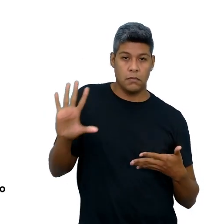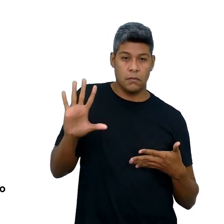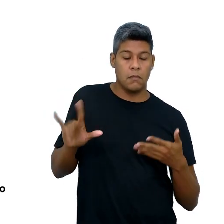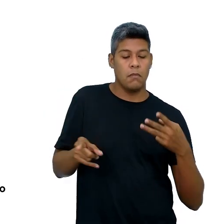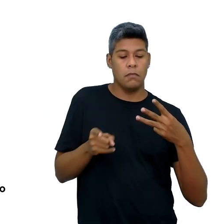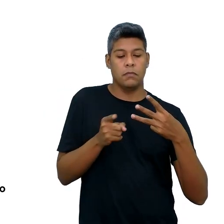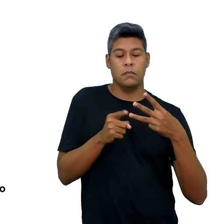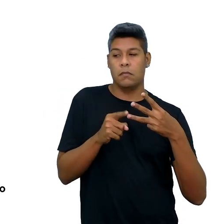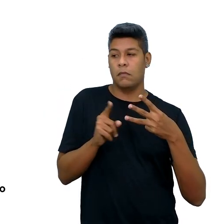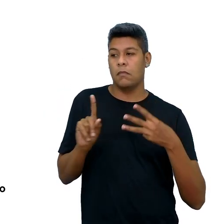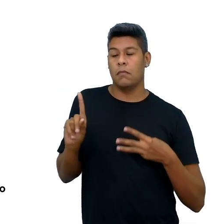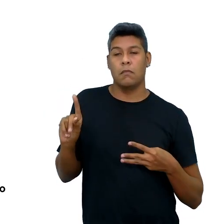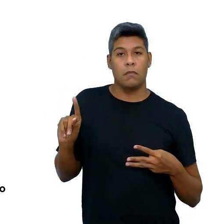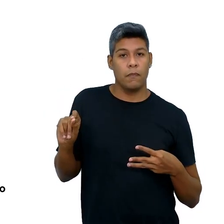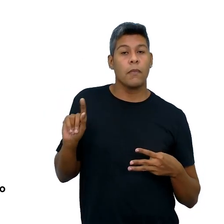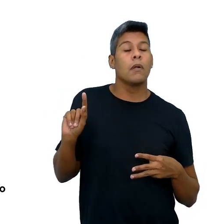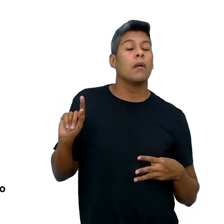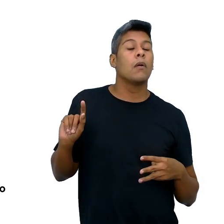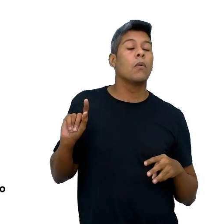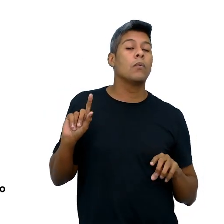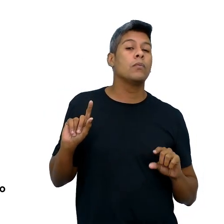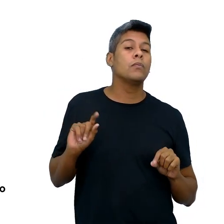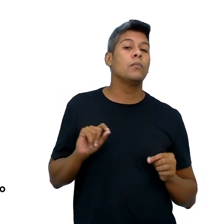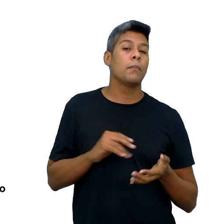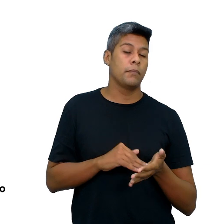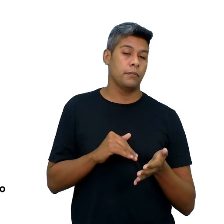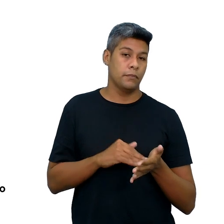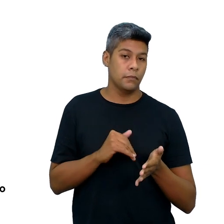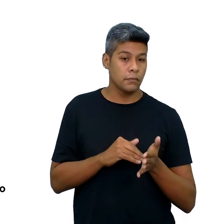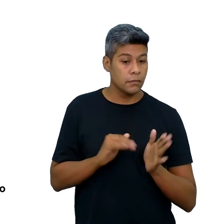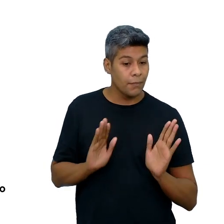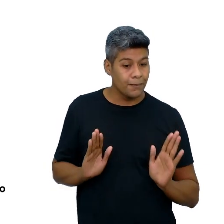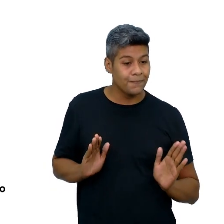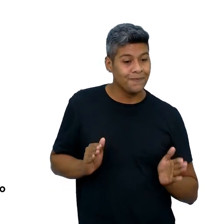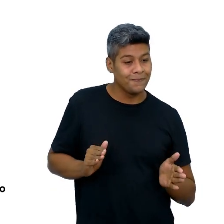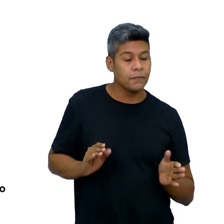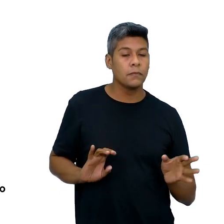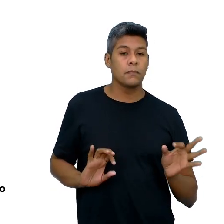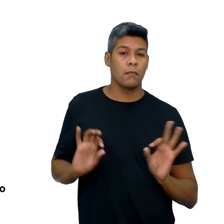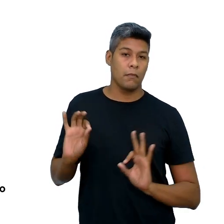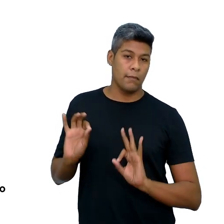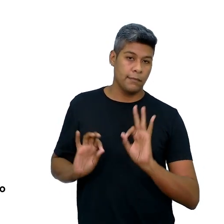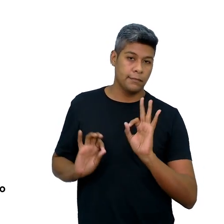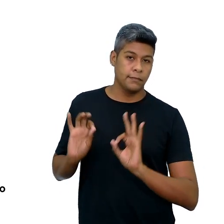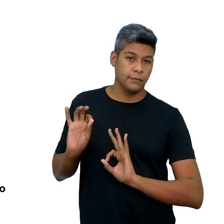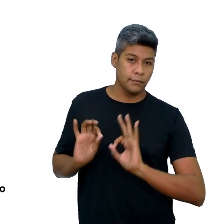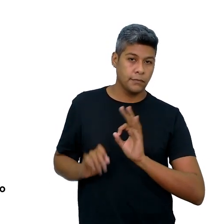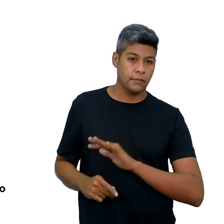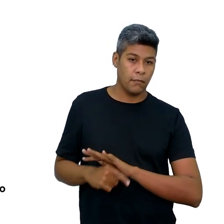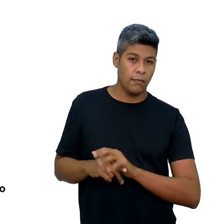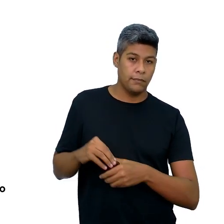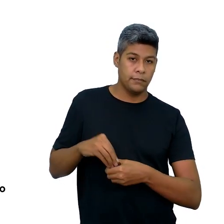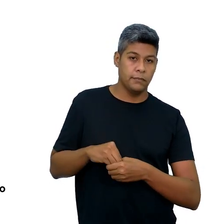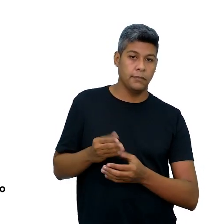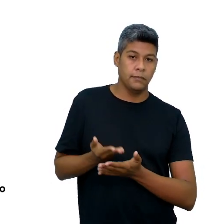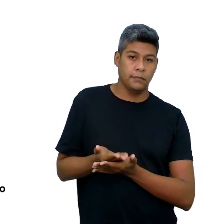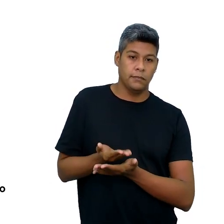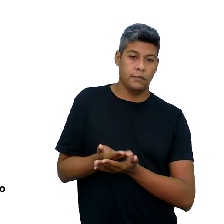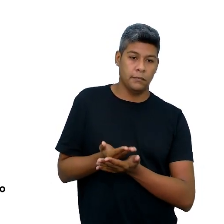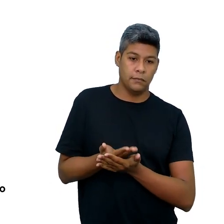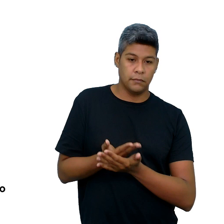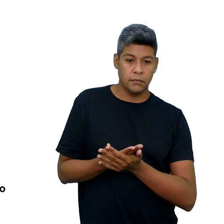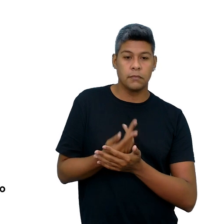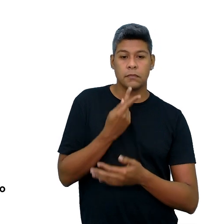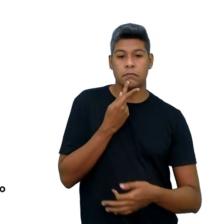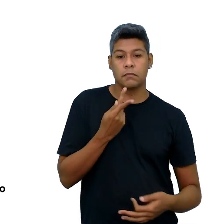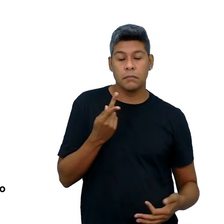aí da nossa formação é sugerir metodologia ativa com foco na organização da gestão da sala de aula para